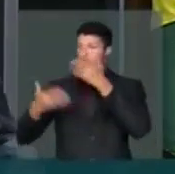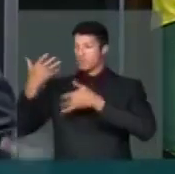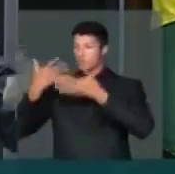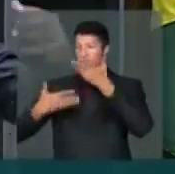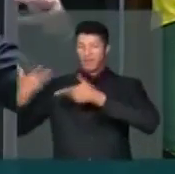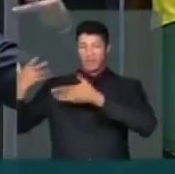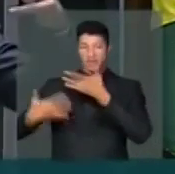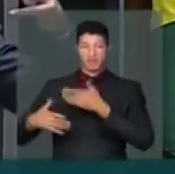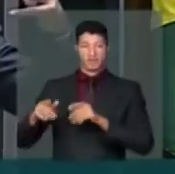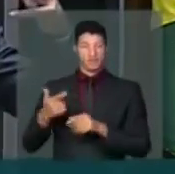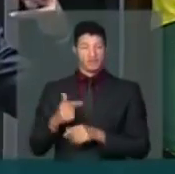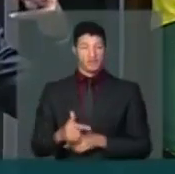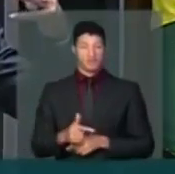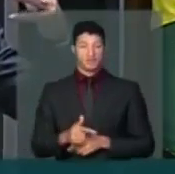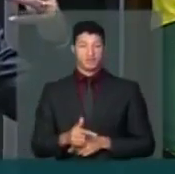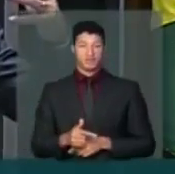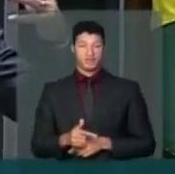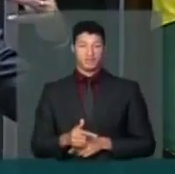invés de